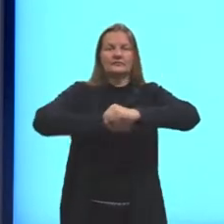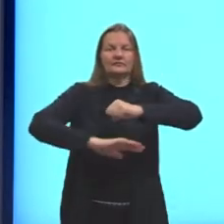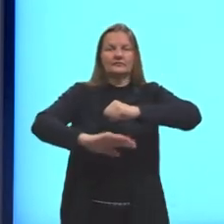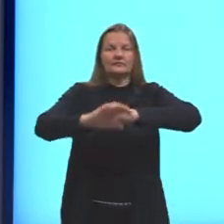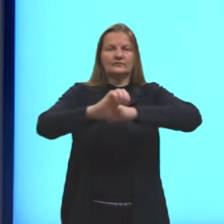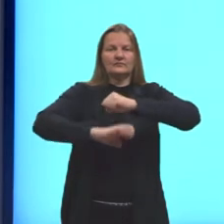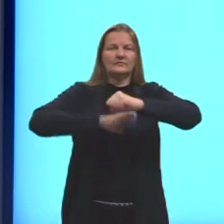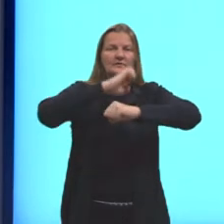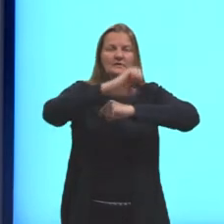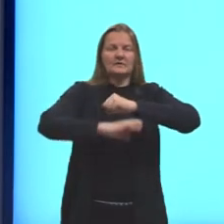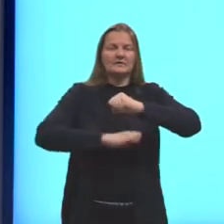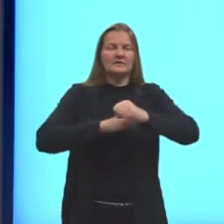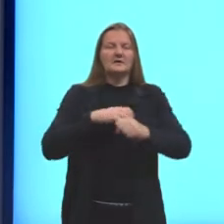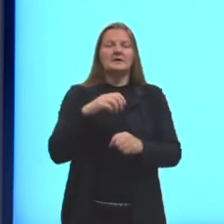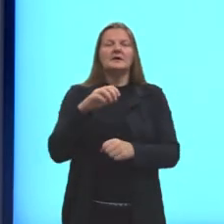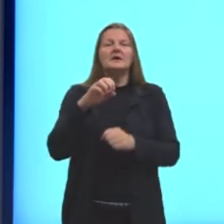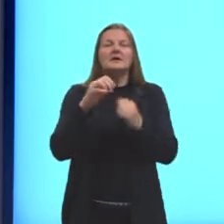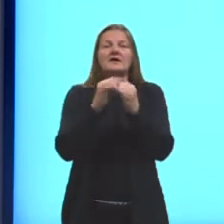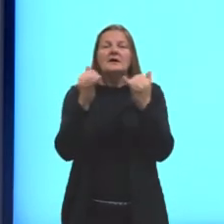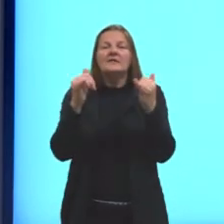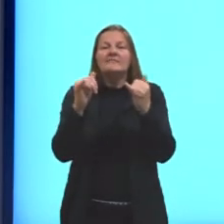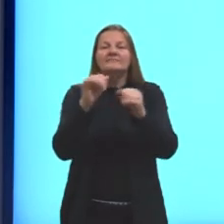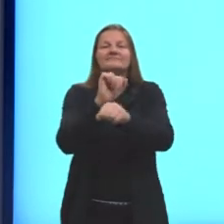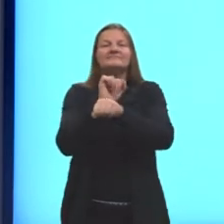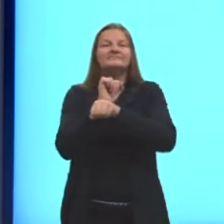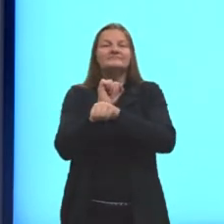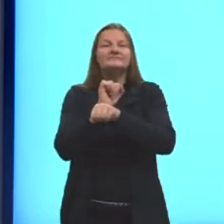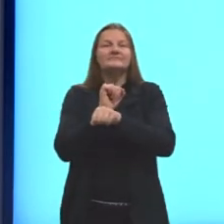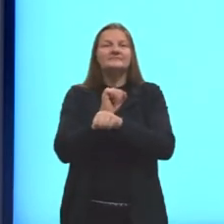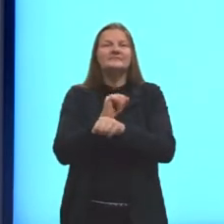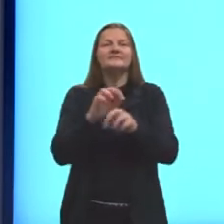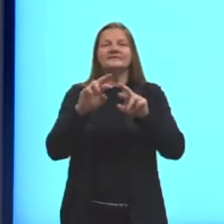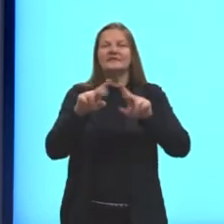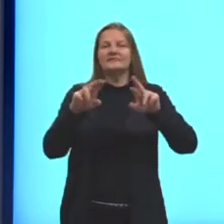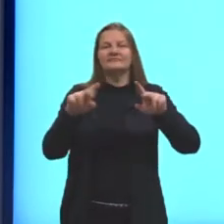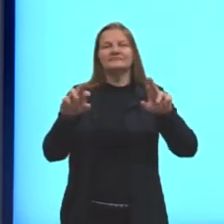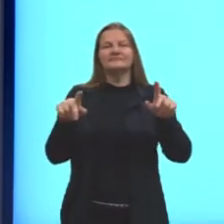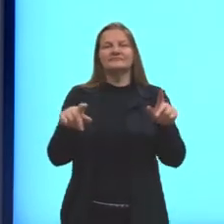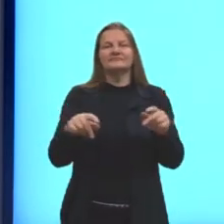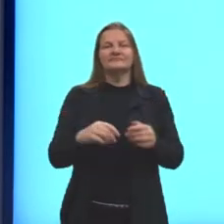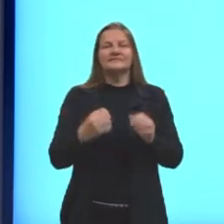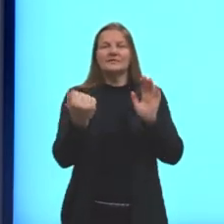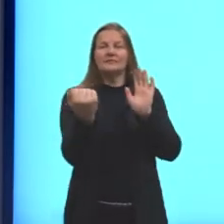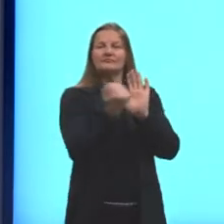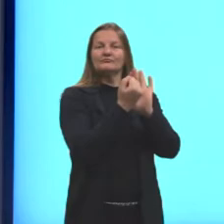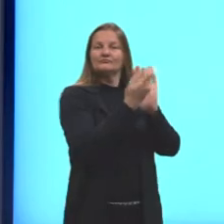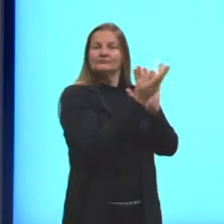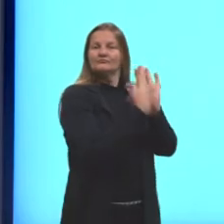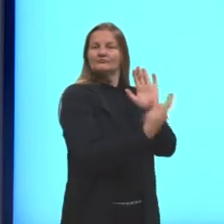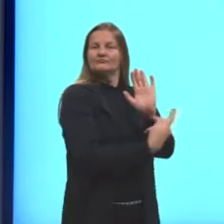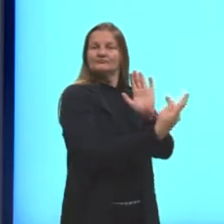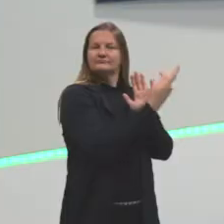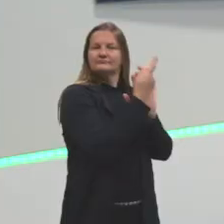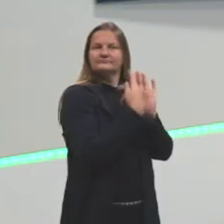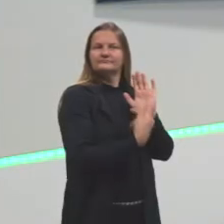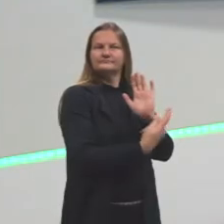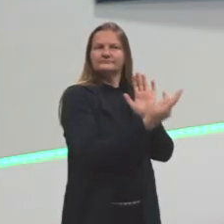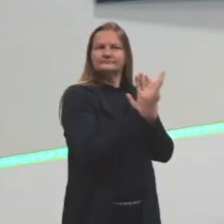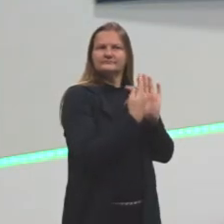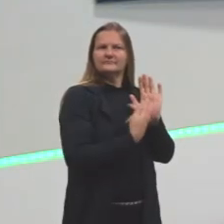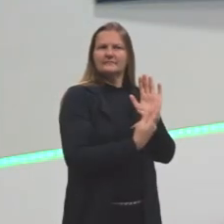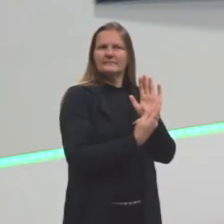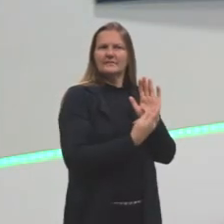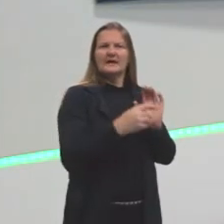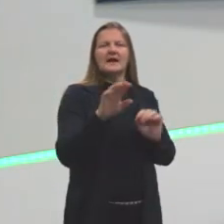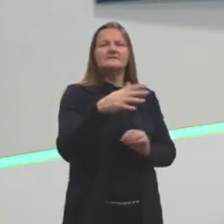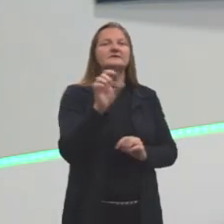na eletrostática a gente costuma representar o átomo de várias formas tá Às vezes a gente representa eles somente com o negativo